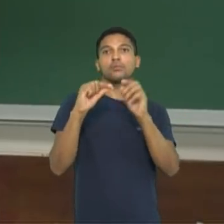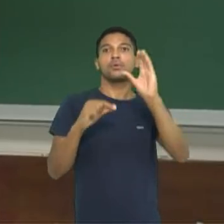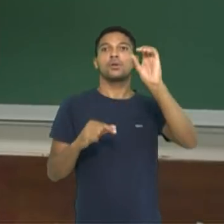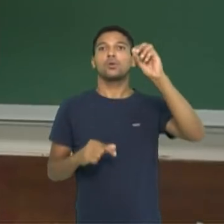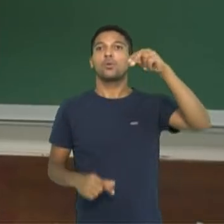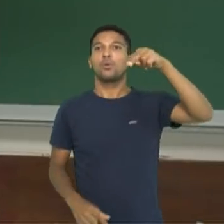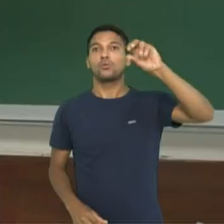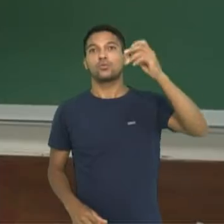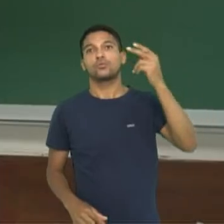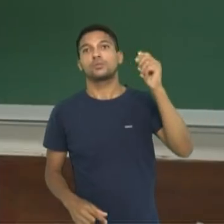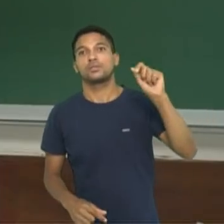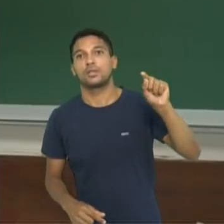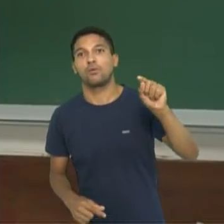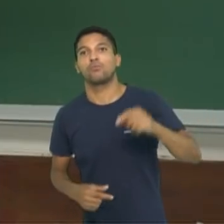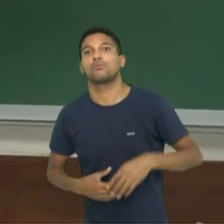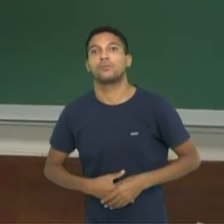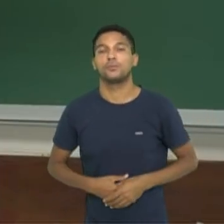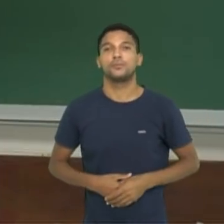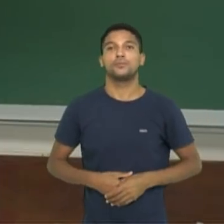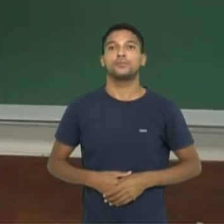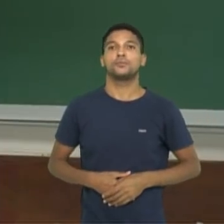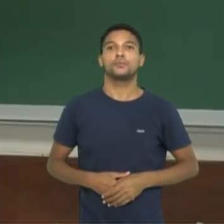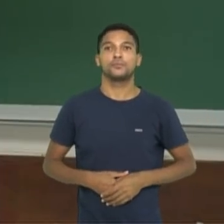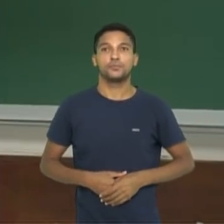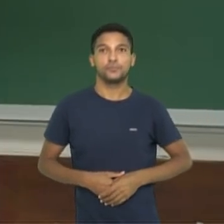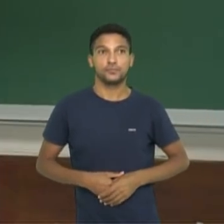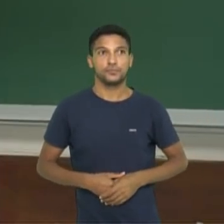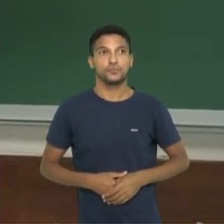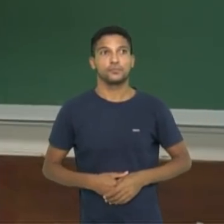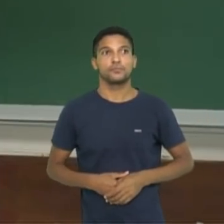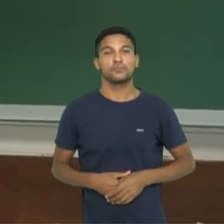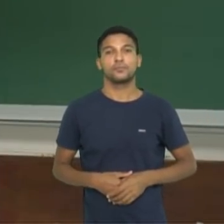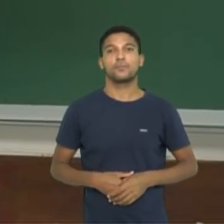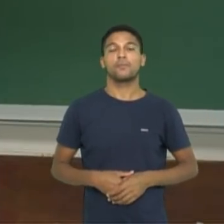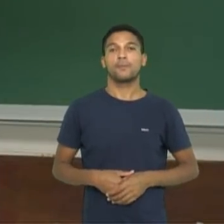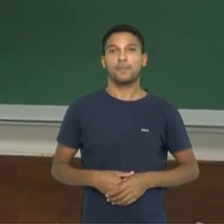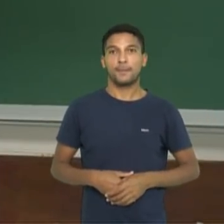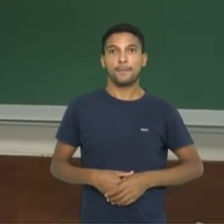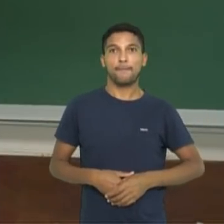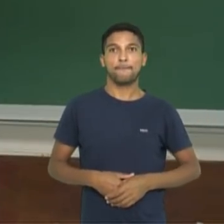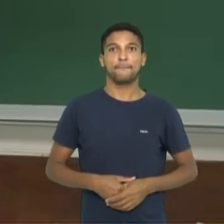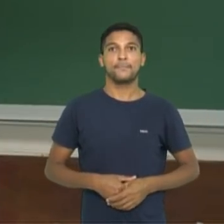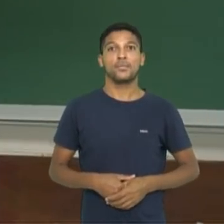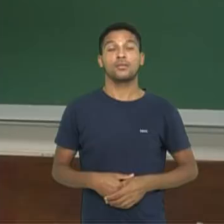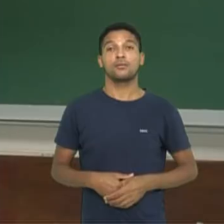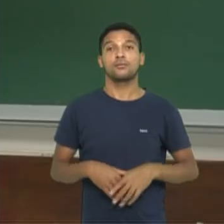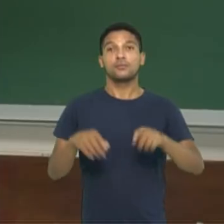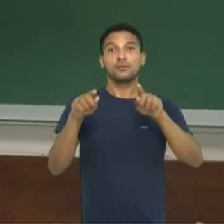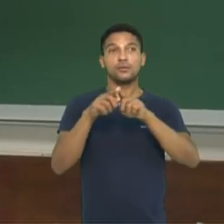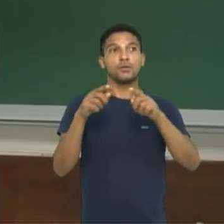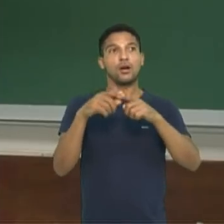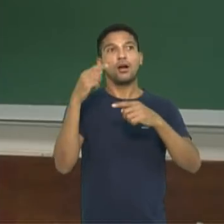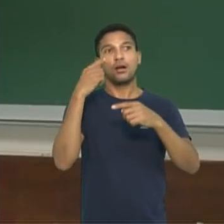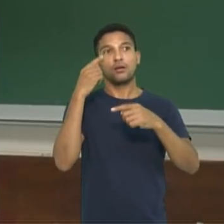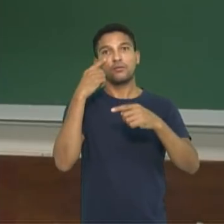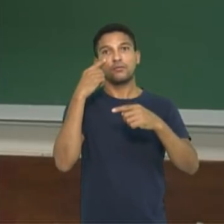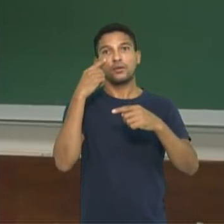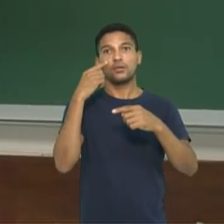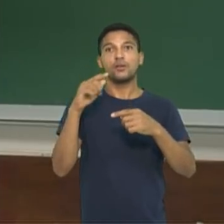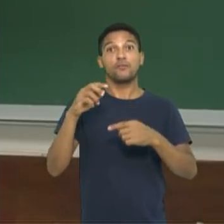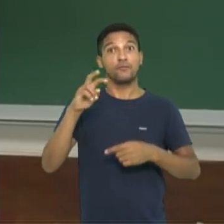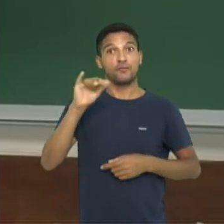E vamos também estudar a classificação das conjunções coordenativas, e verificar a função das